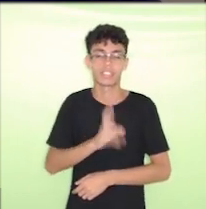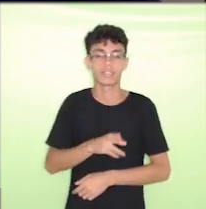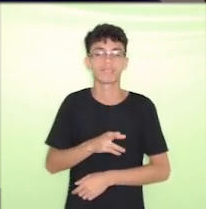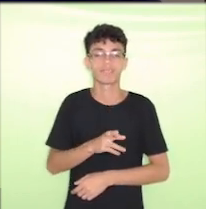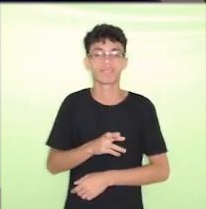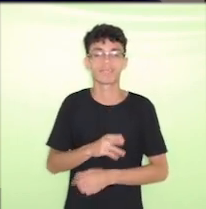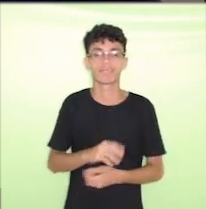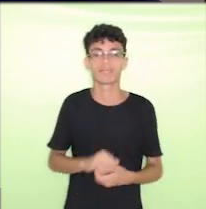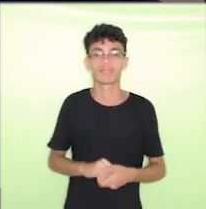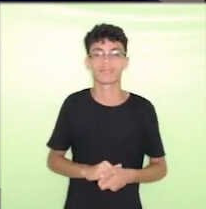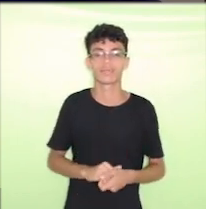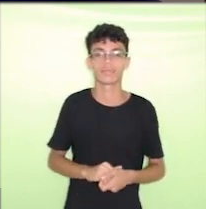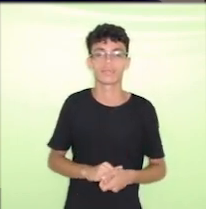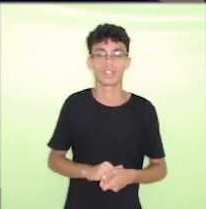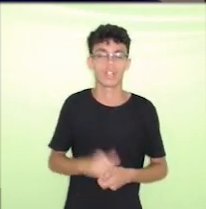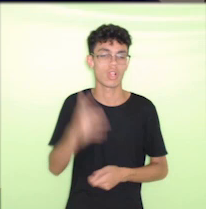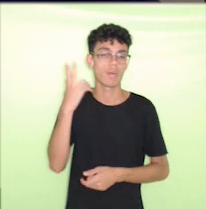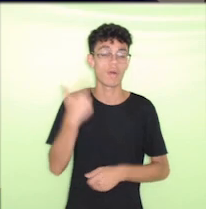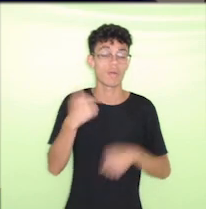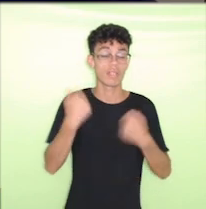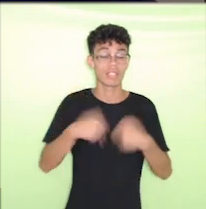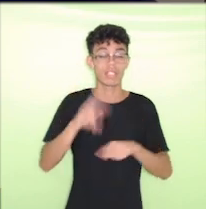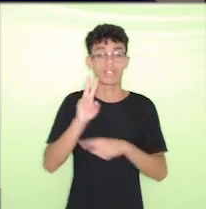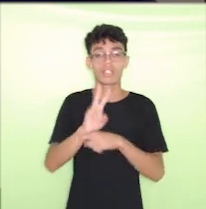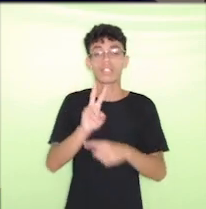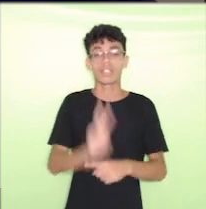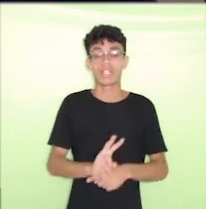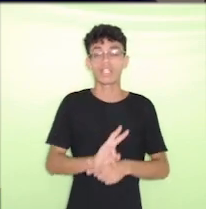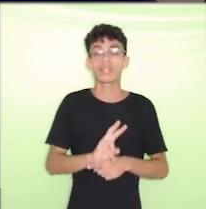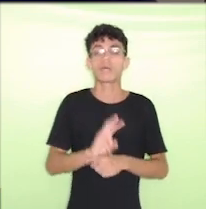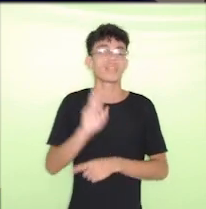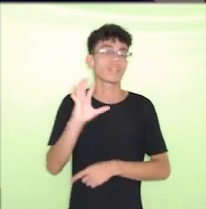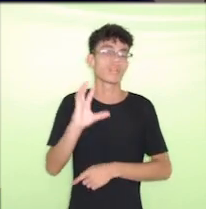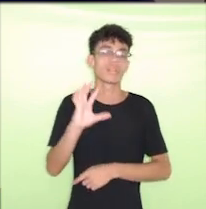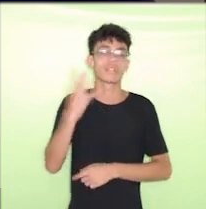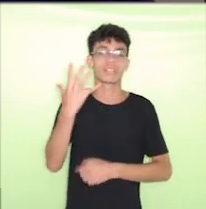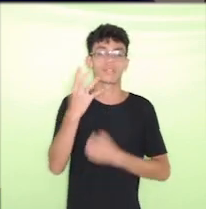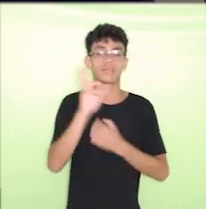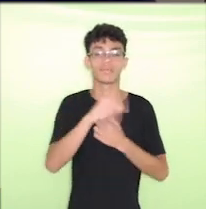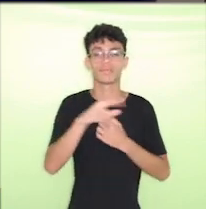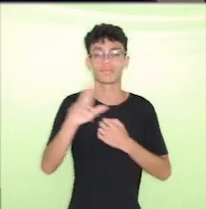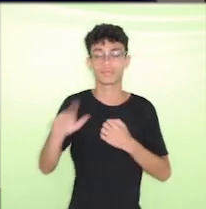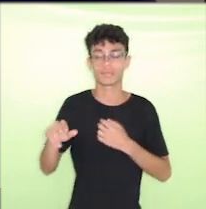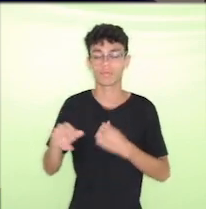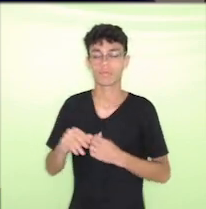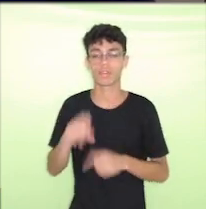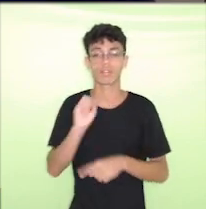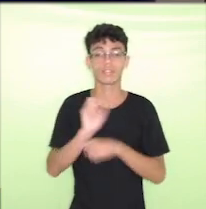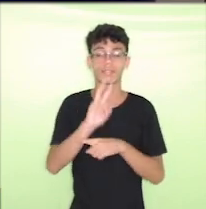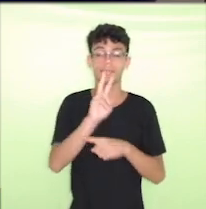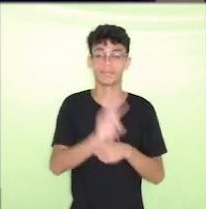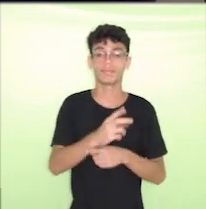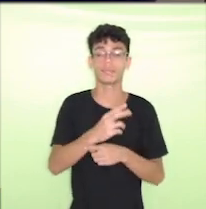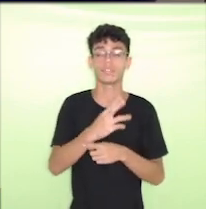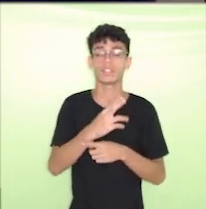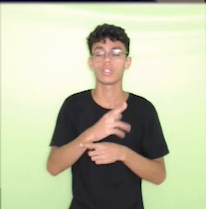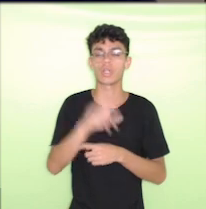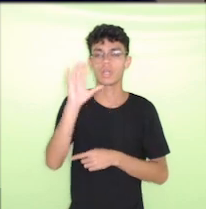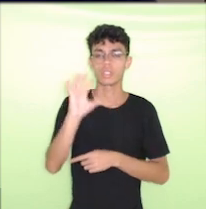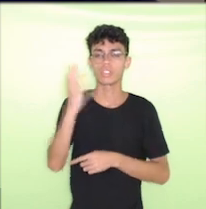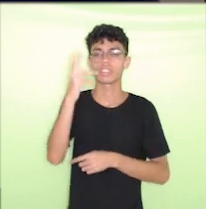anormal. Devemos zelar para que isso não aconteça. Devemos zelar para que isso